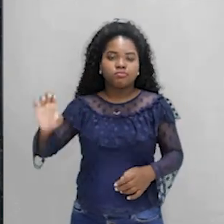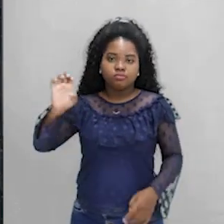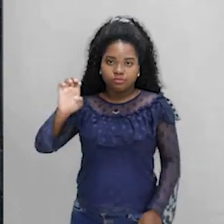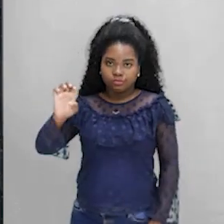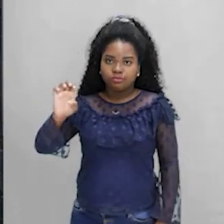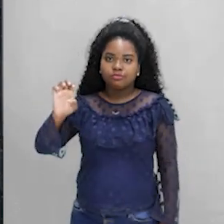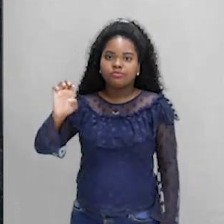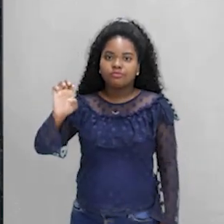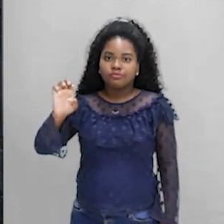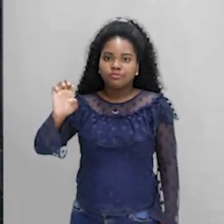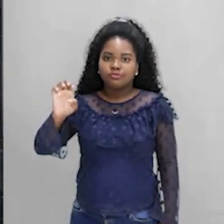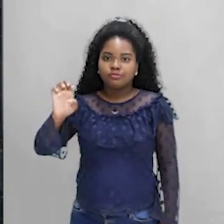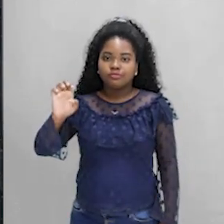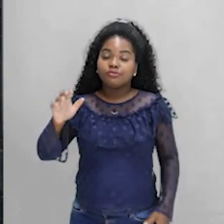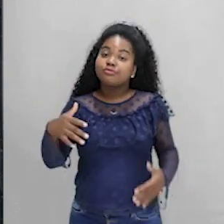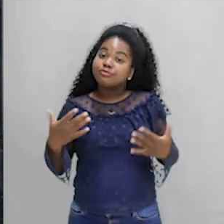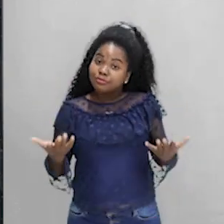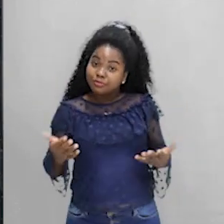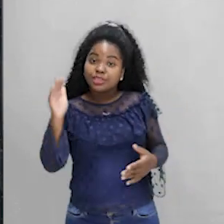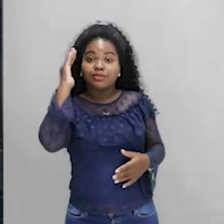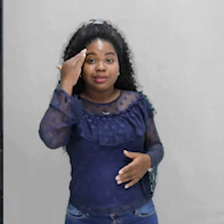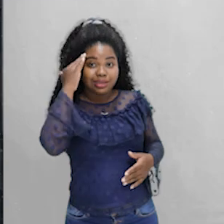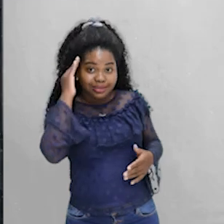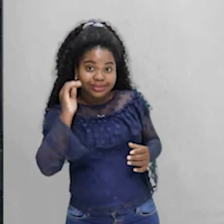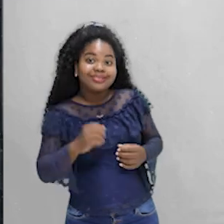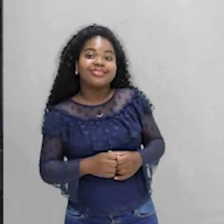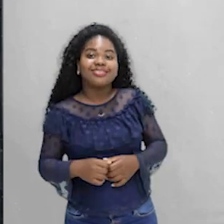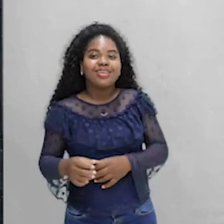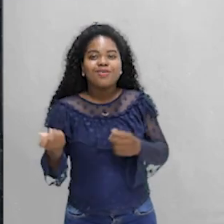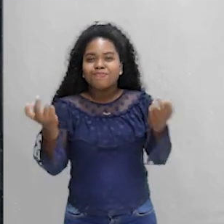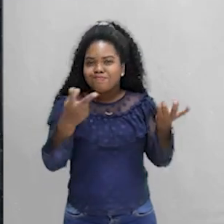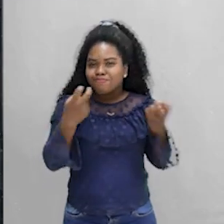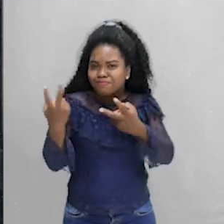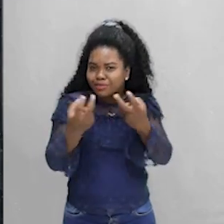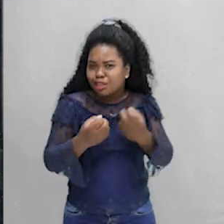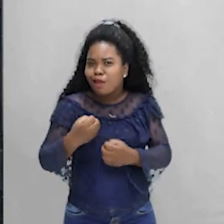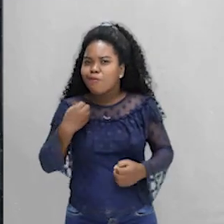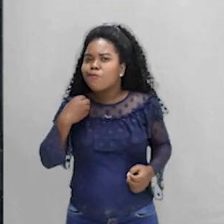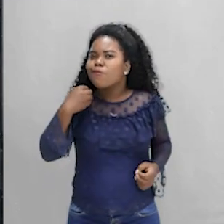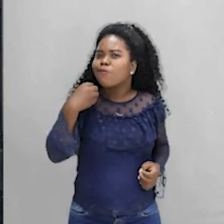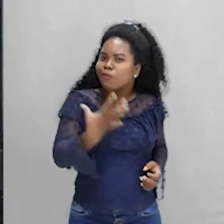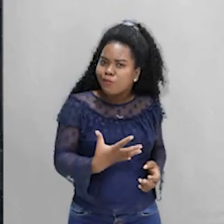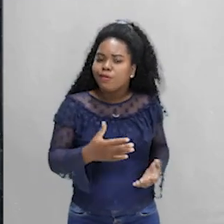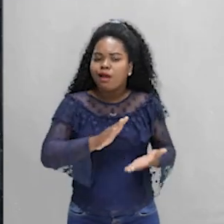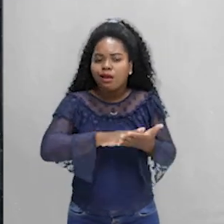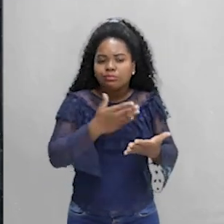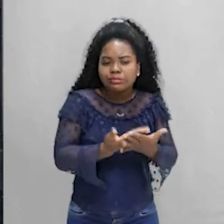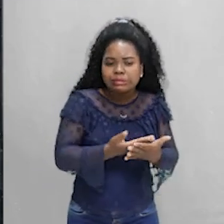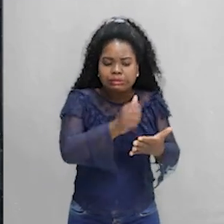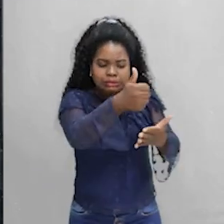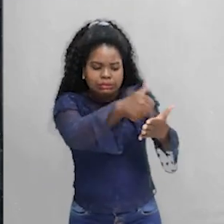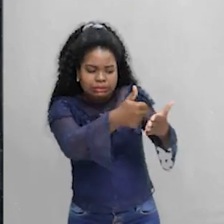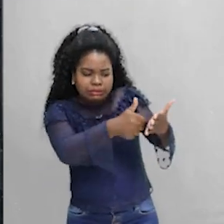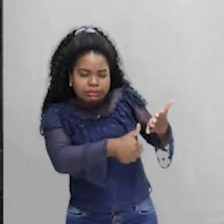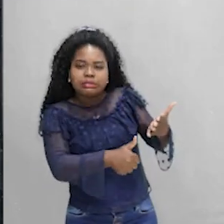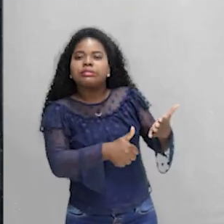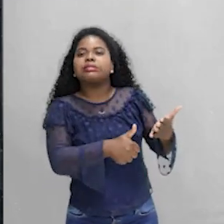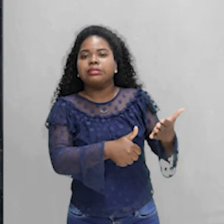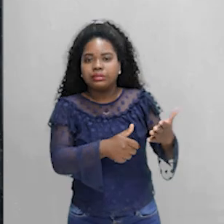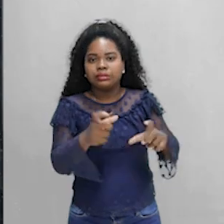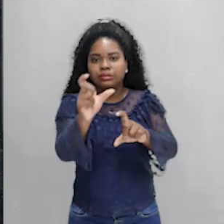letra E. E aí, vocês entenderam? Viram como é muito bom interpretar